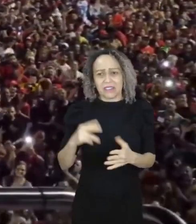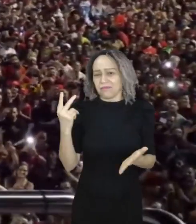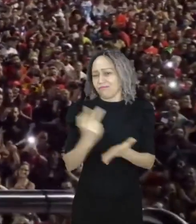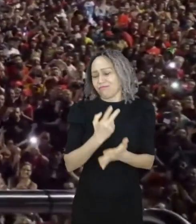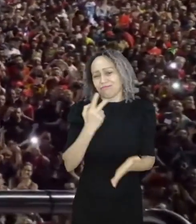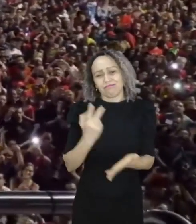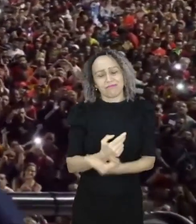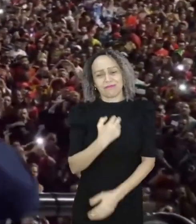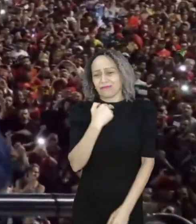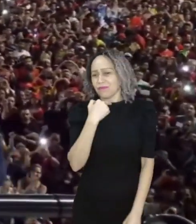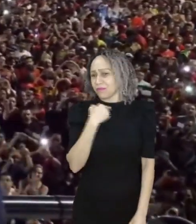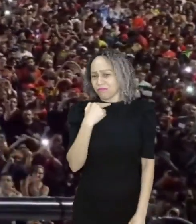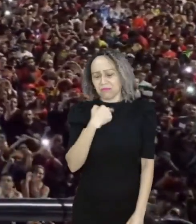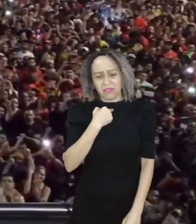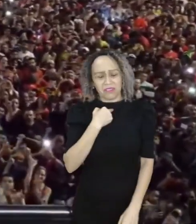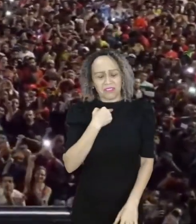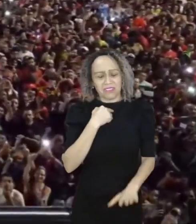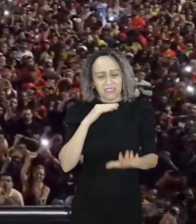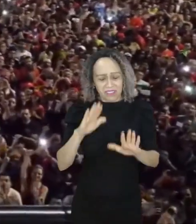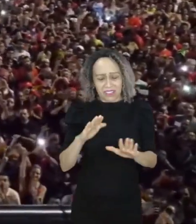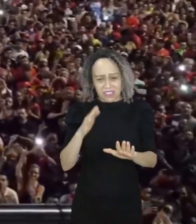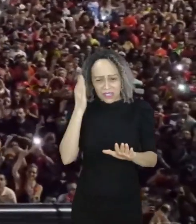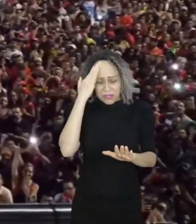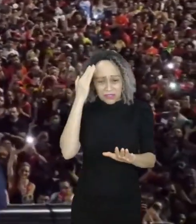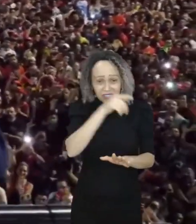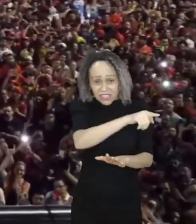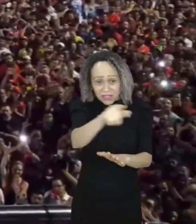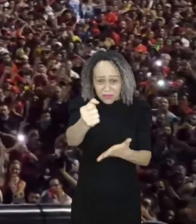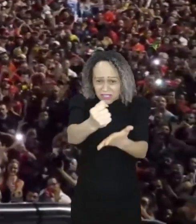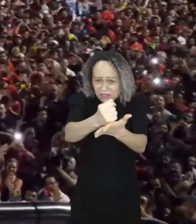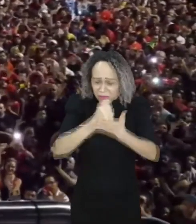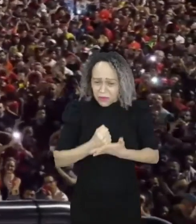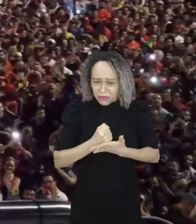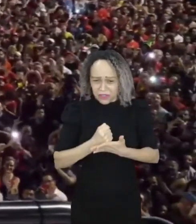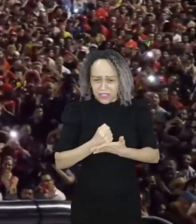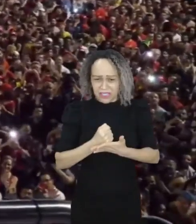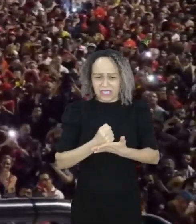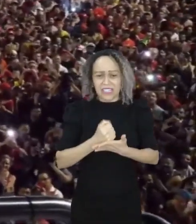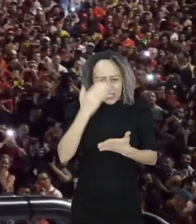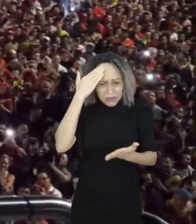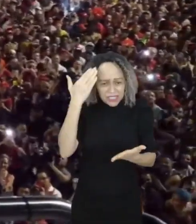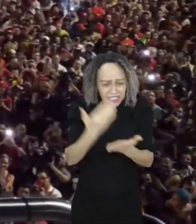e eu sei que eu vou contar com vocês, porque somente com a